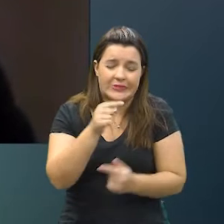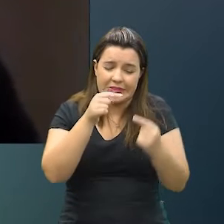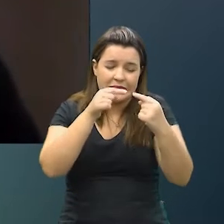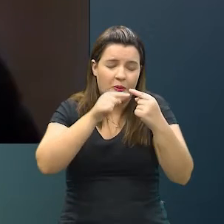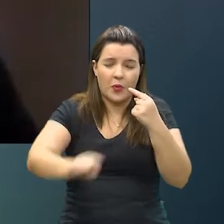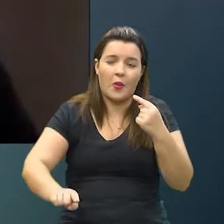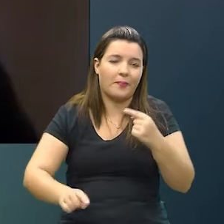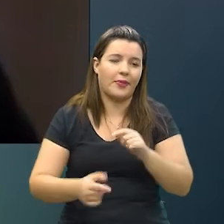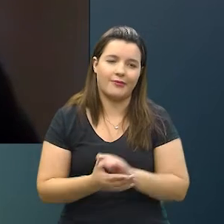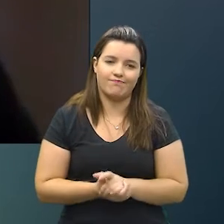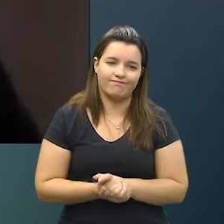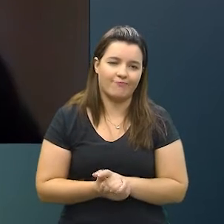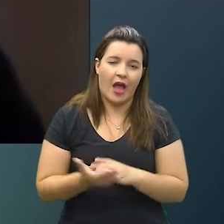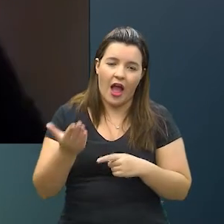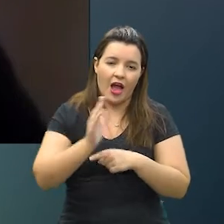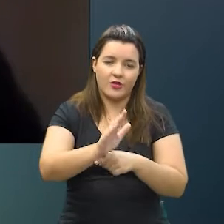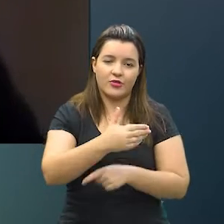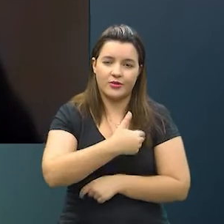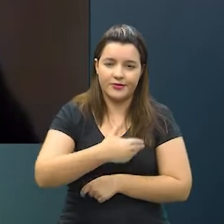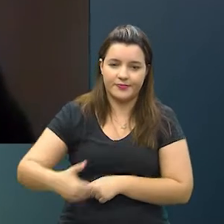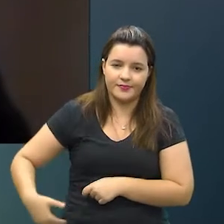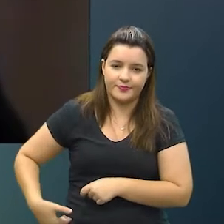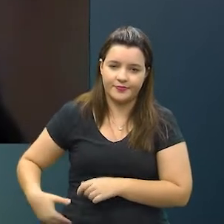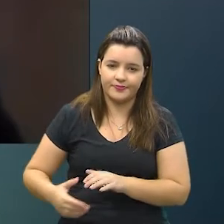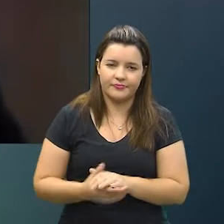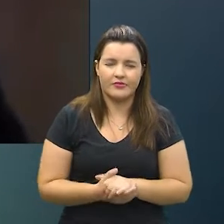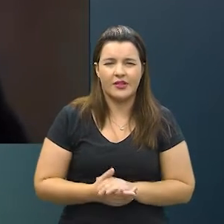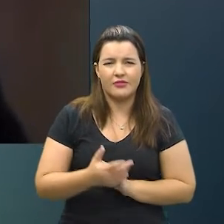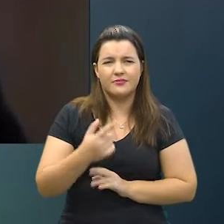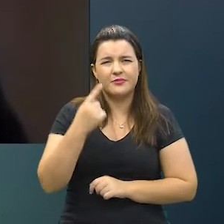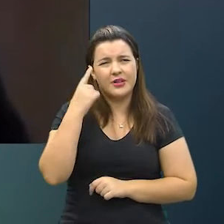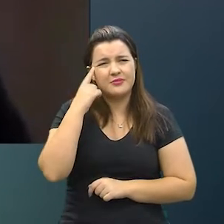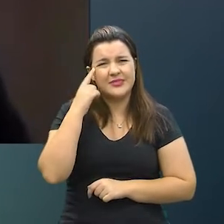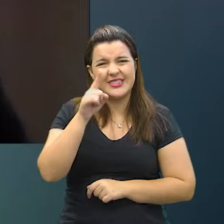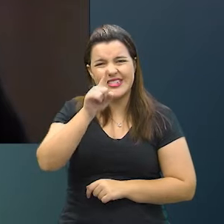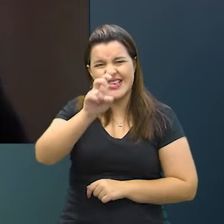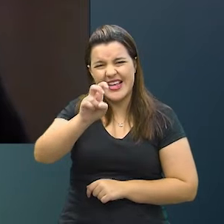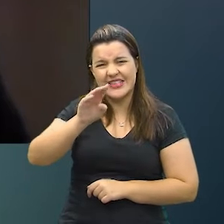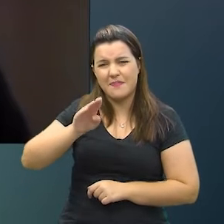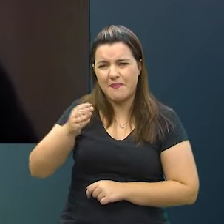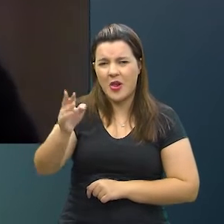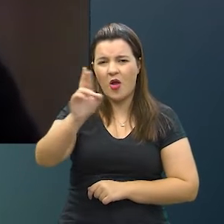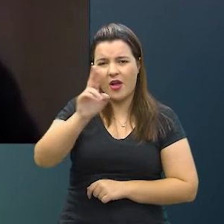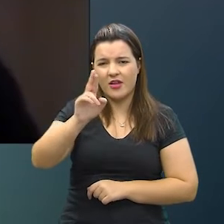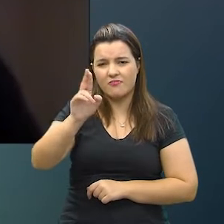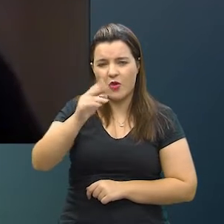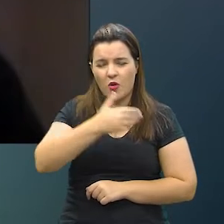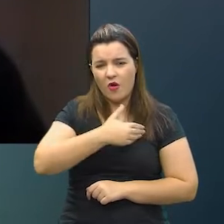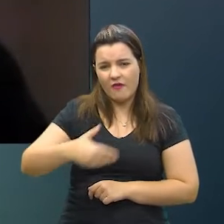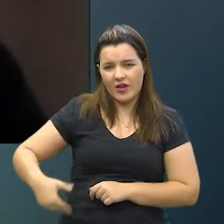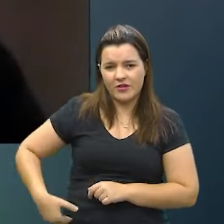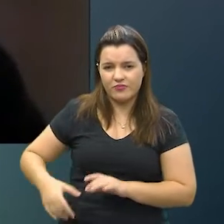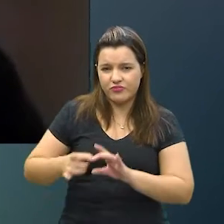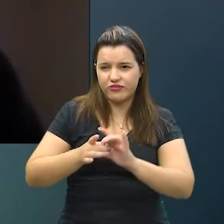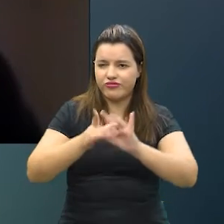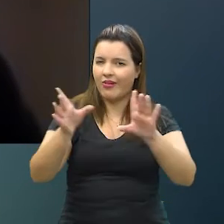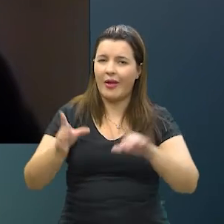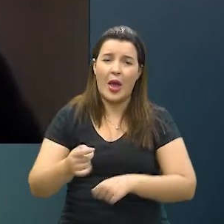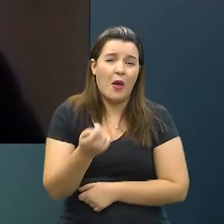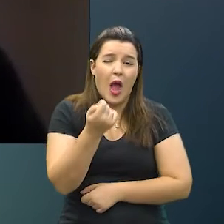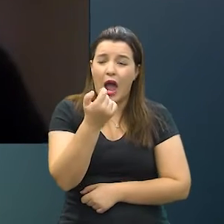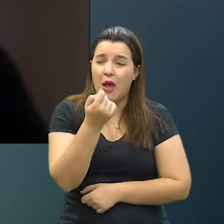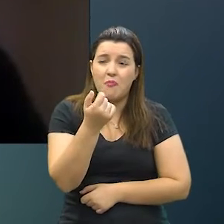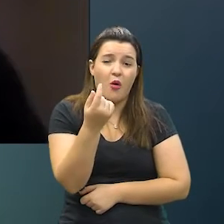realmente conseguiram. Veja que a gente tem, foram liberados quase que, se eu não me engano, 15 bilhões de reais, e isso é